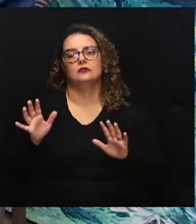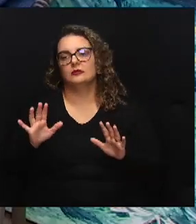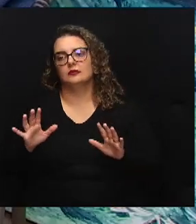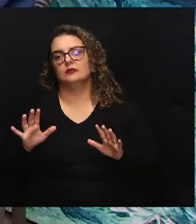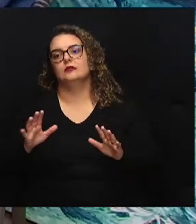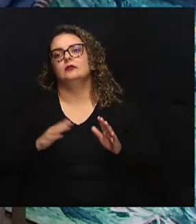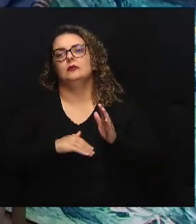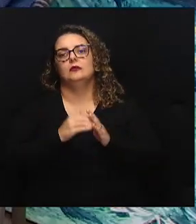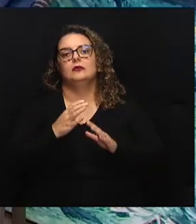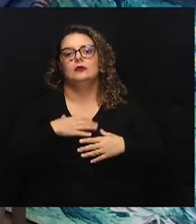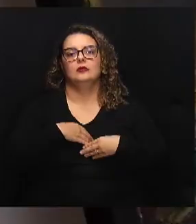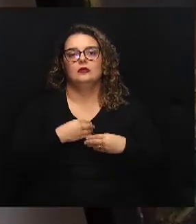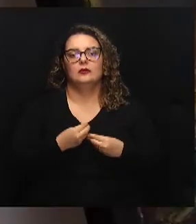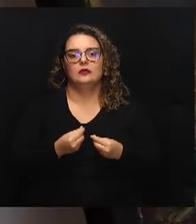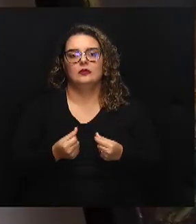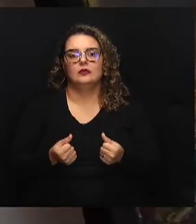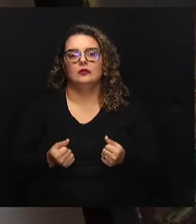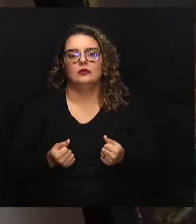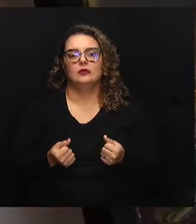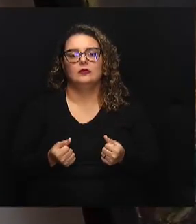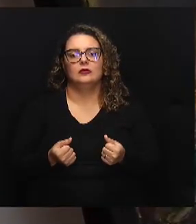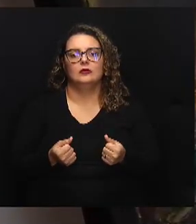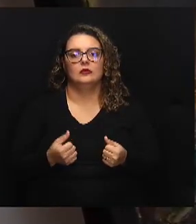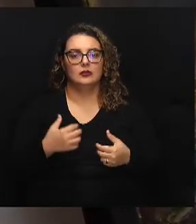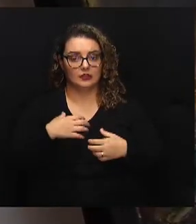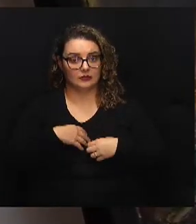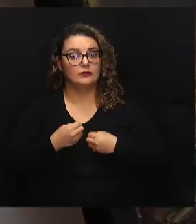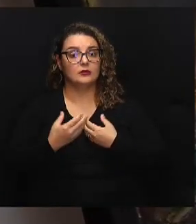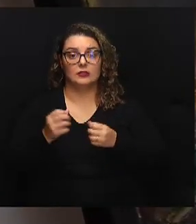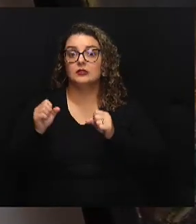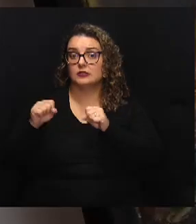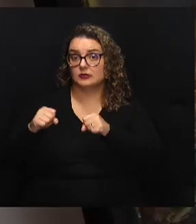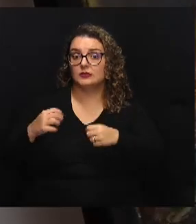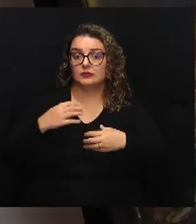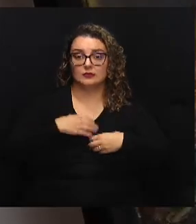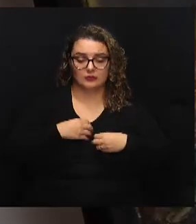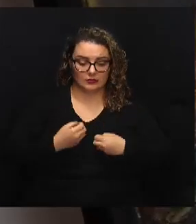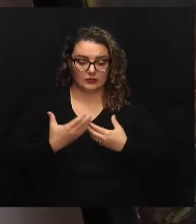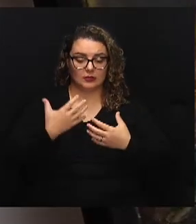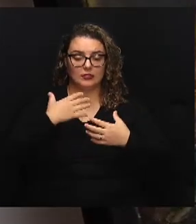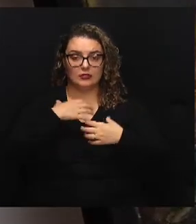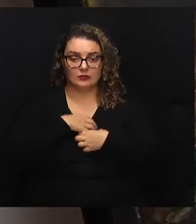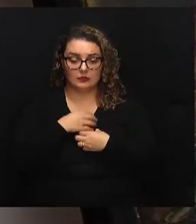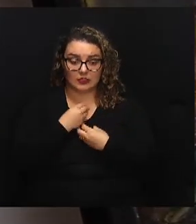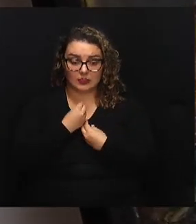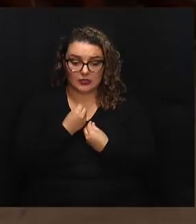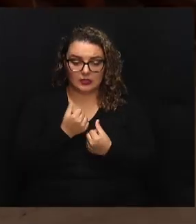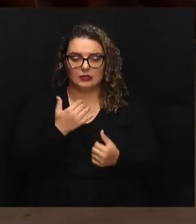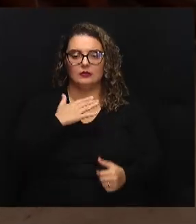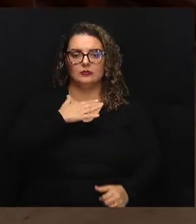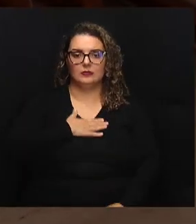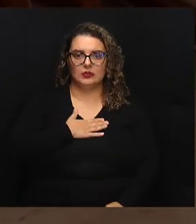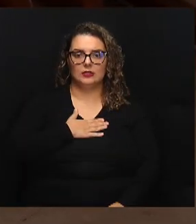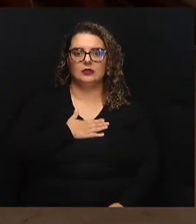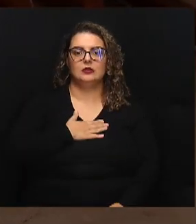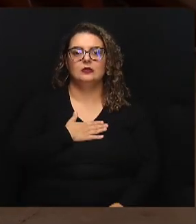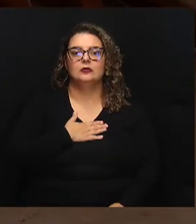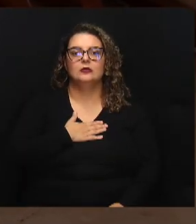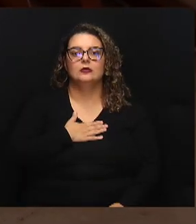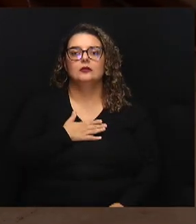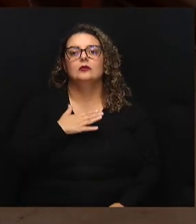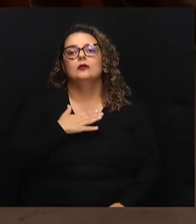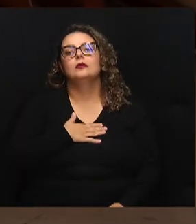sensível. Sabe? Eu sempre navego, a partir da emoção. A partir da minha sensibilidade, do meu